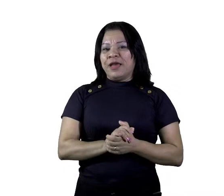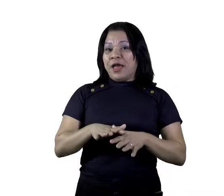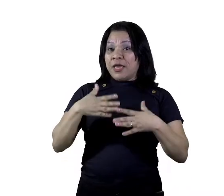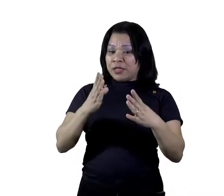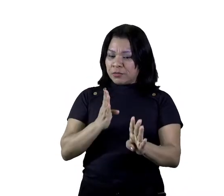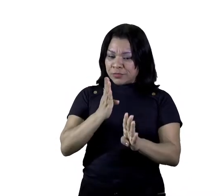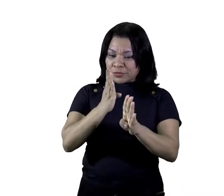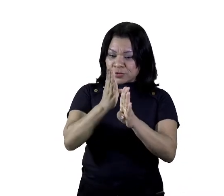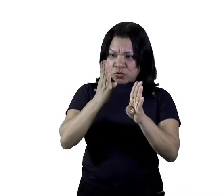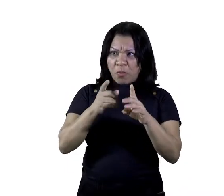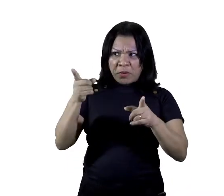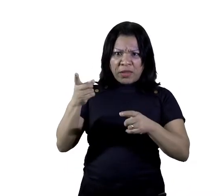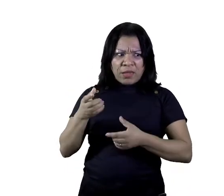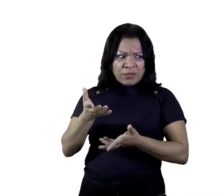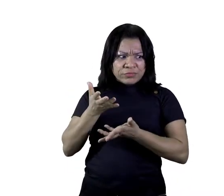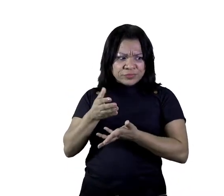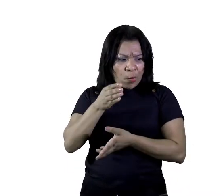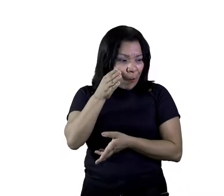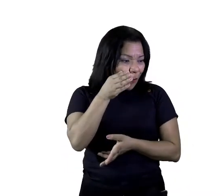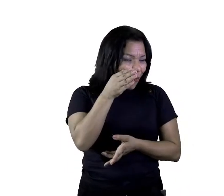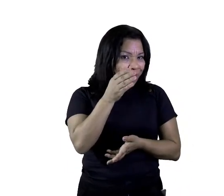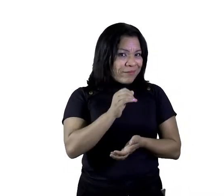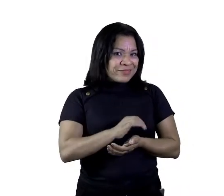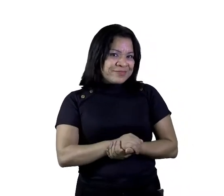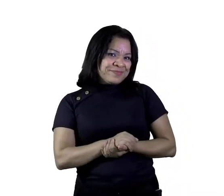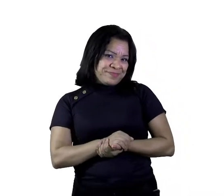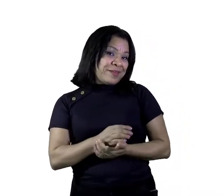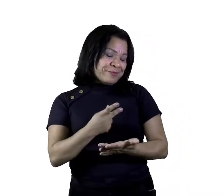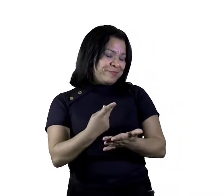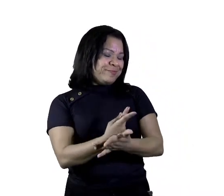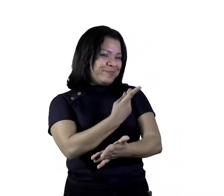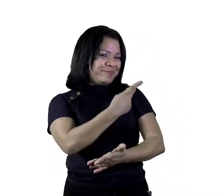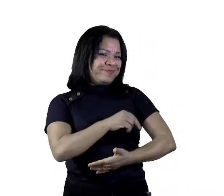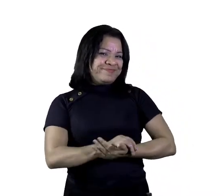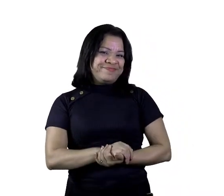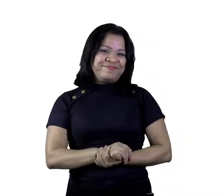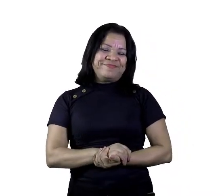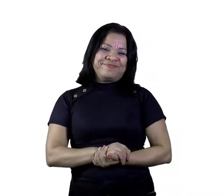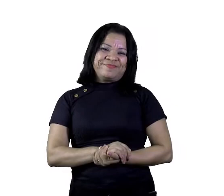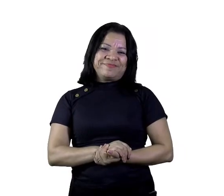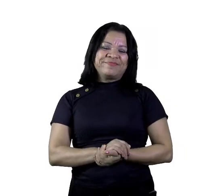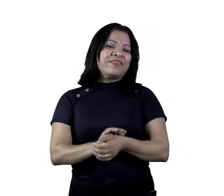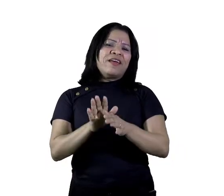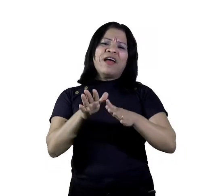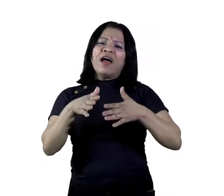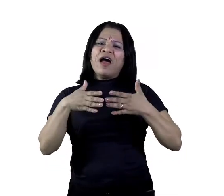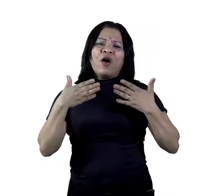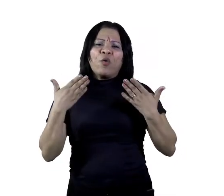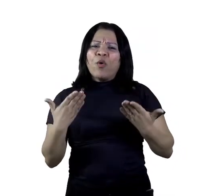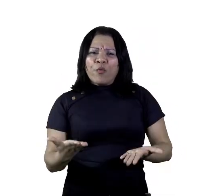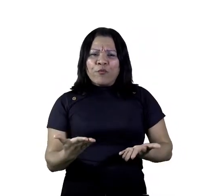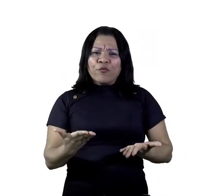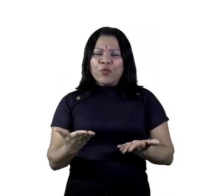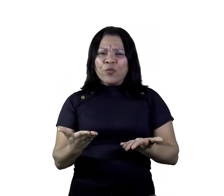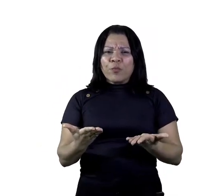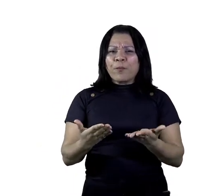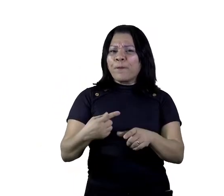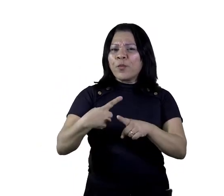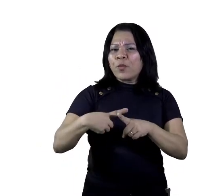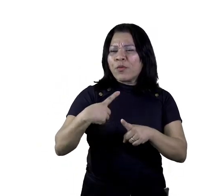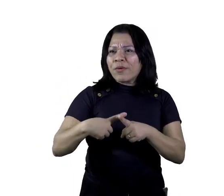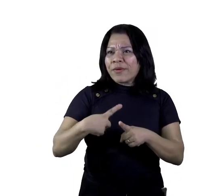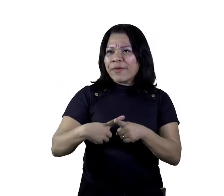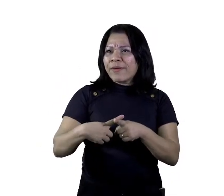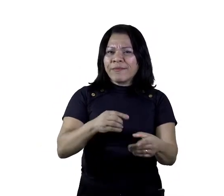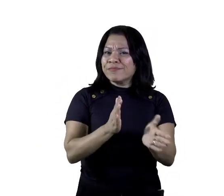sopa de pedra, eles vão querer saber. E foi o que aconteceu. Qual foi o motivo dele ter fugido? Por